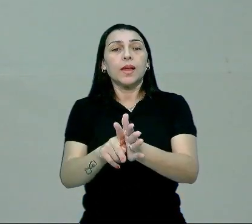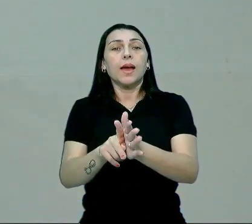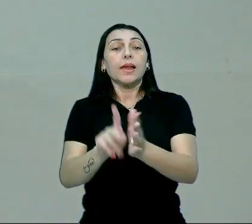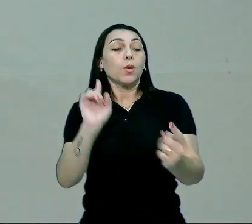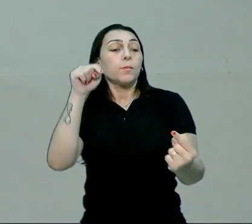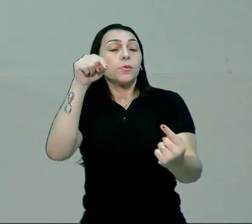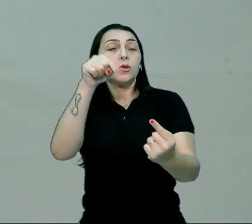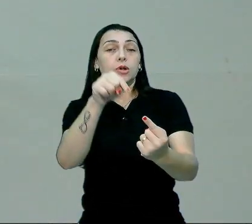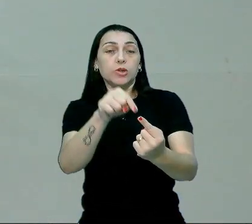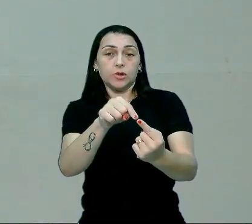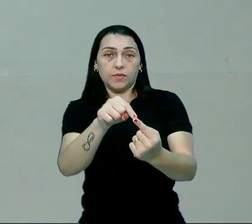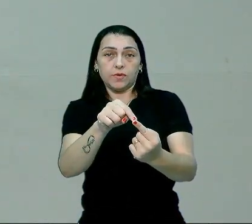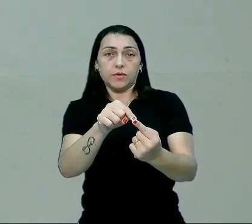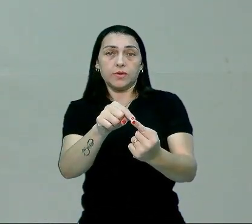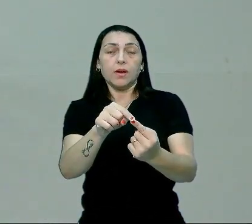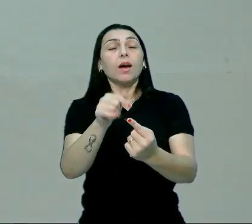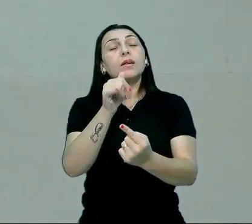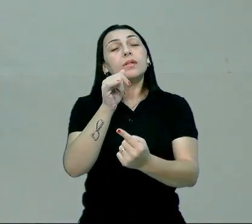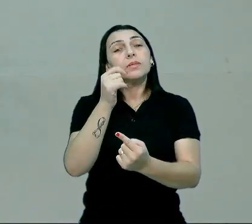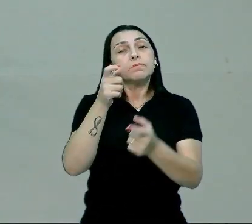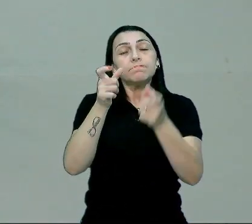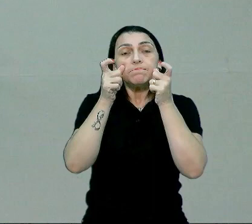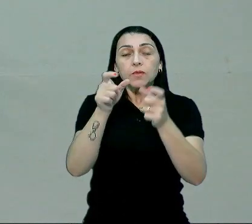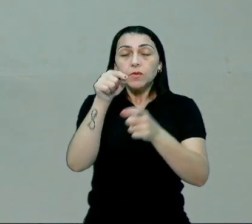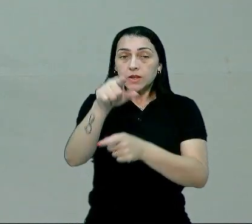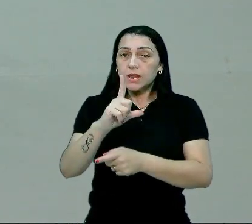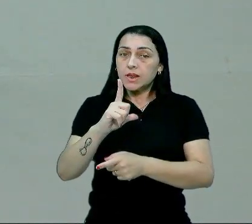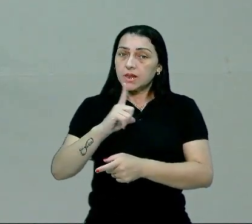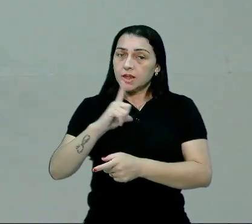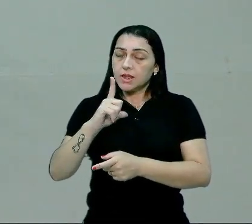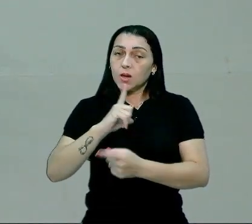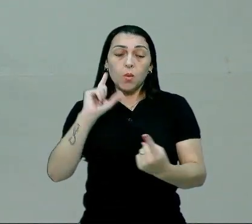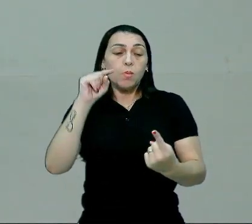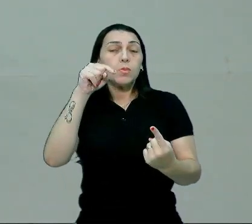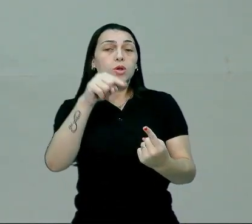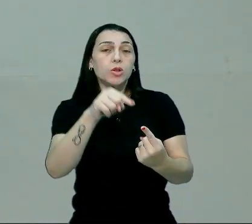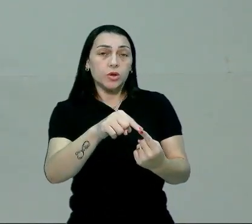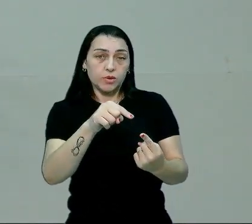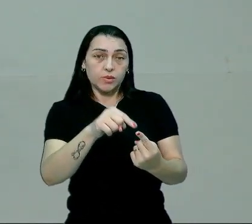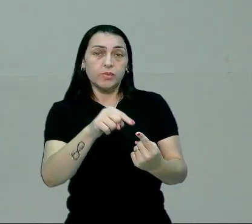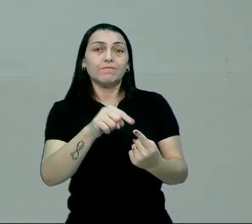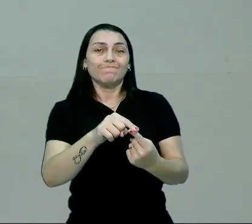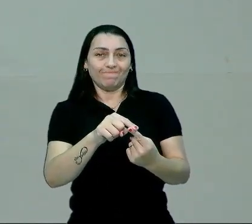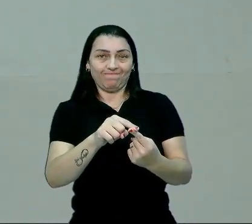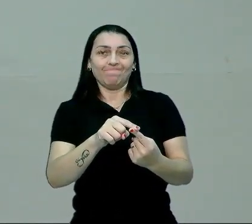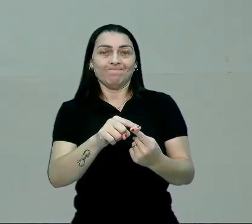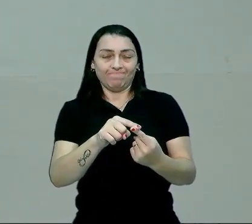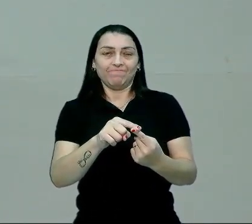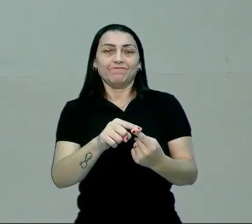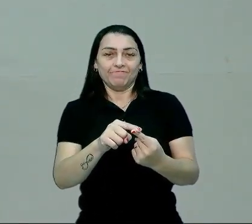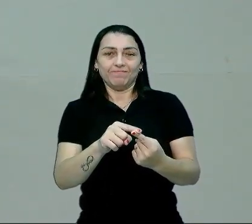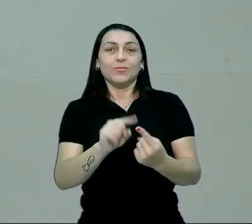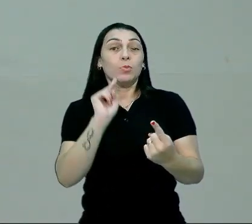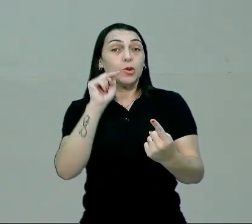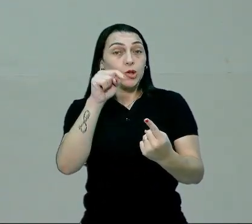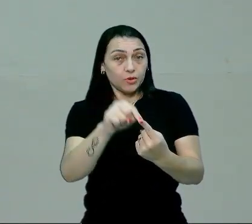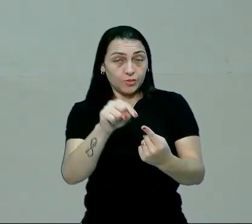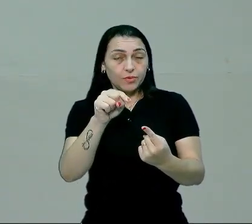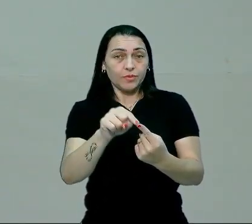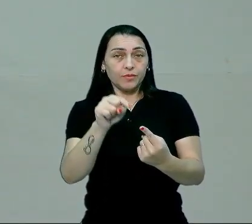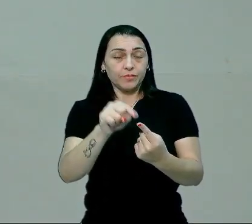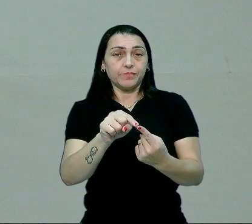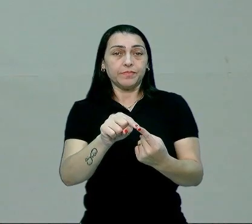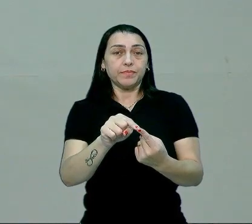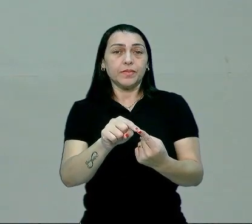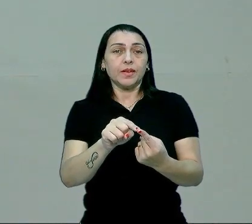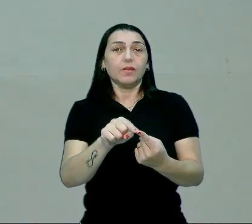fins determinados. Então, prestem bem atenção. Você tem um fim, fim no sentido de finalidade,